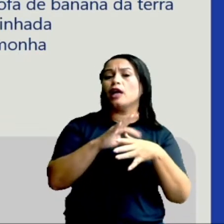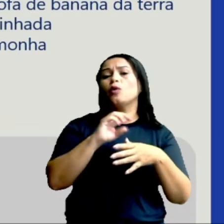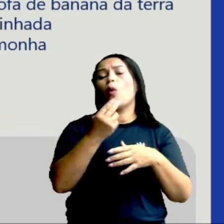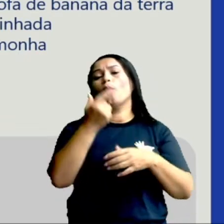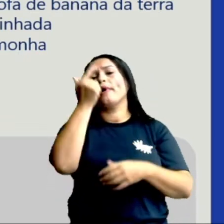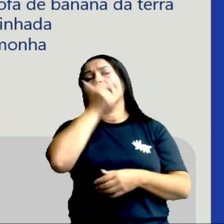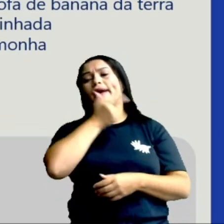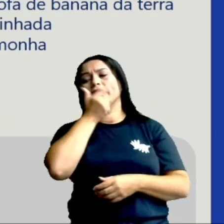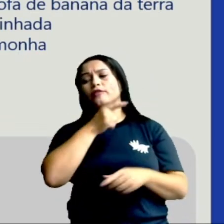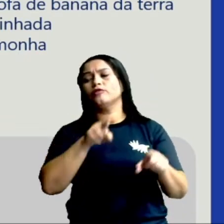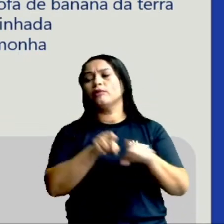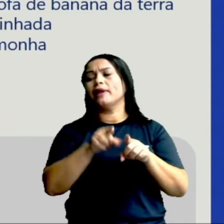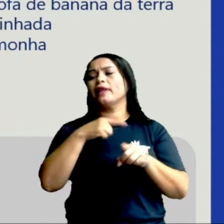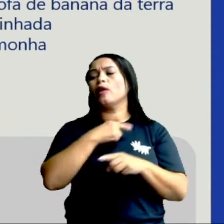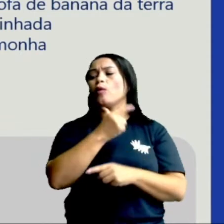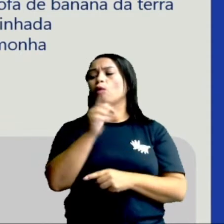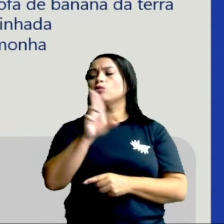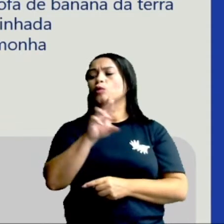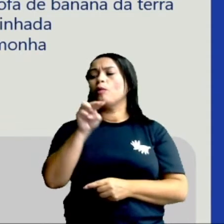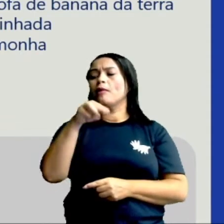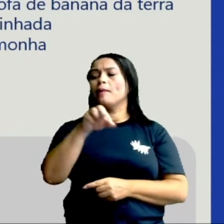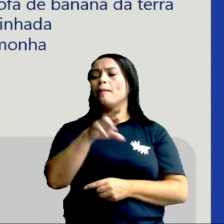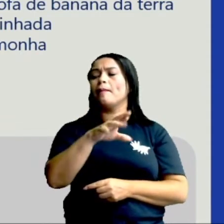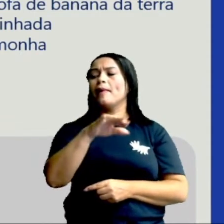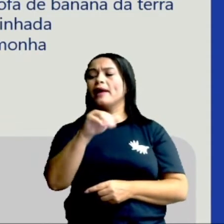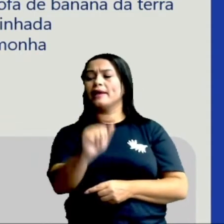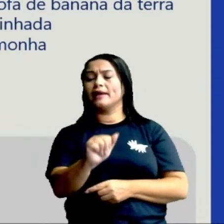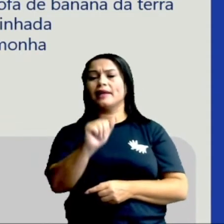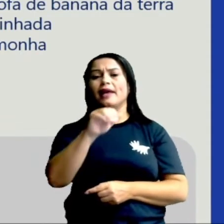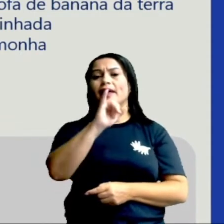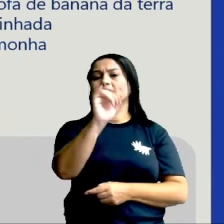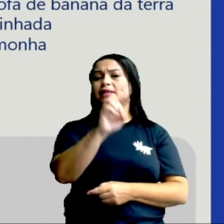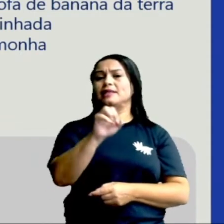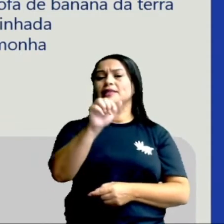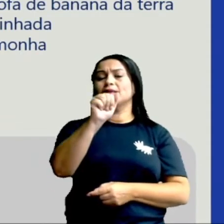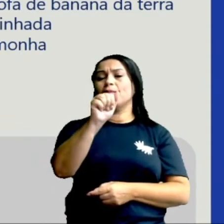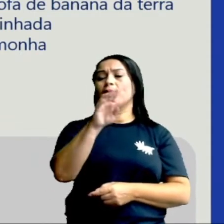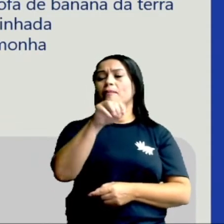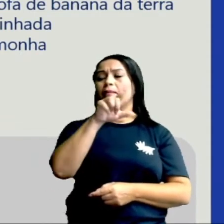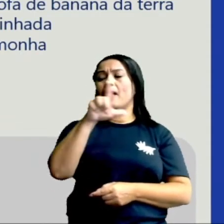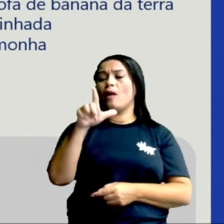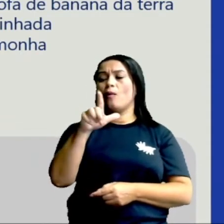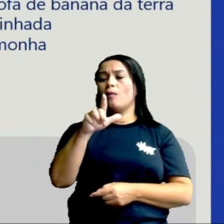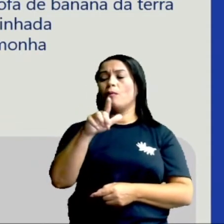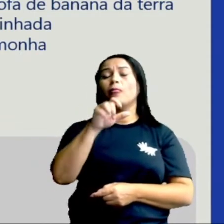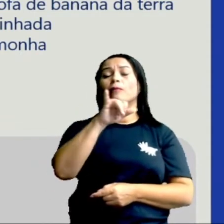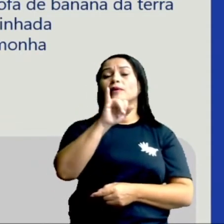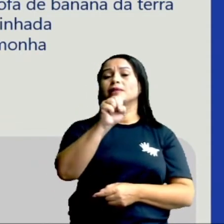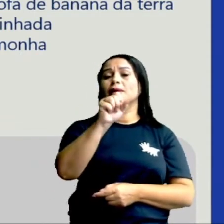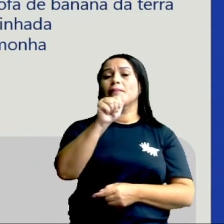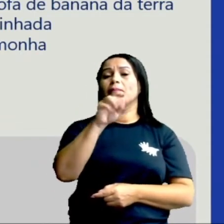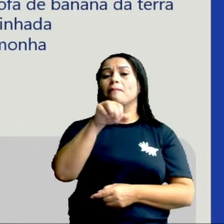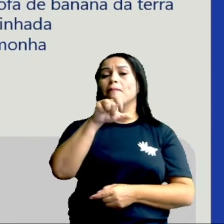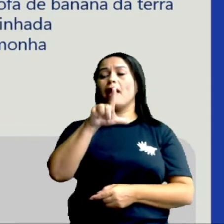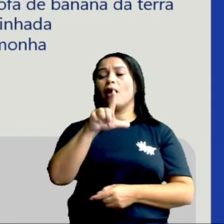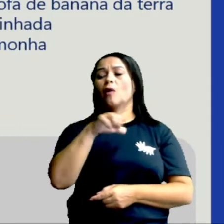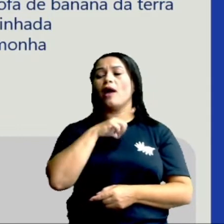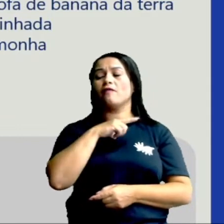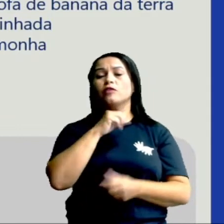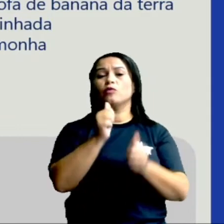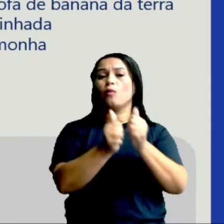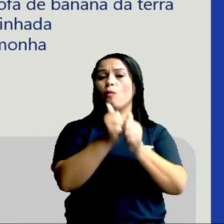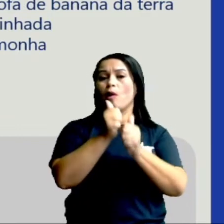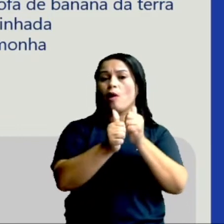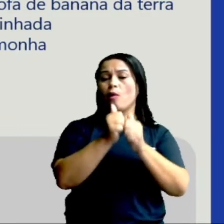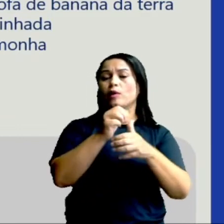que é conhecido como Maria Isabel. Ele é um prato feito com arroz e carne de sol. Em Cuiabá e no Mato Grosso,